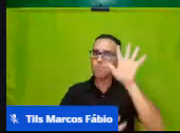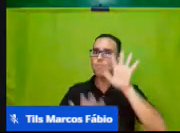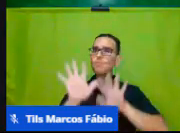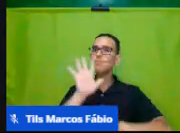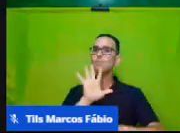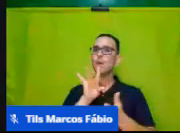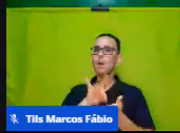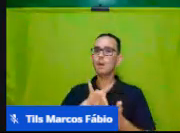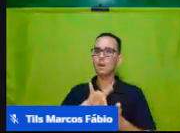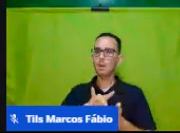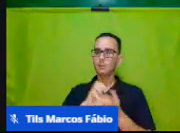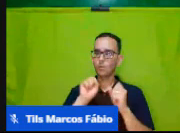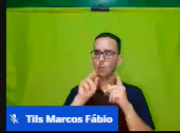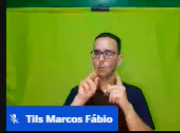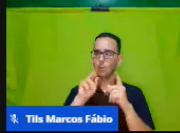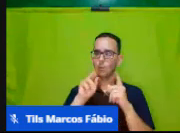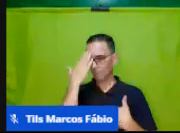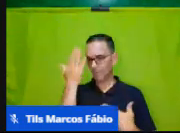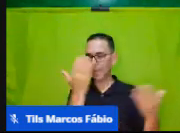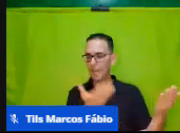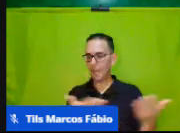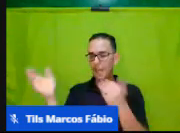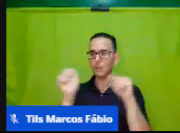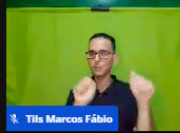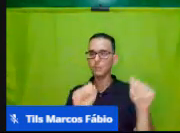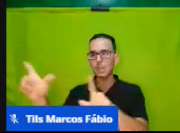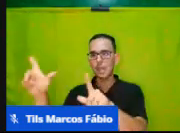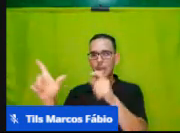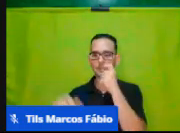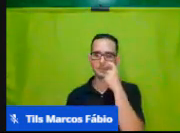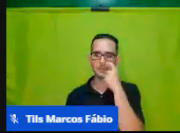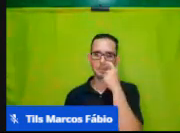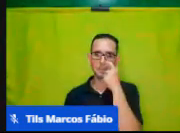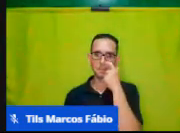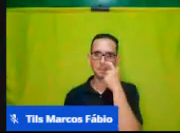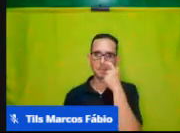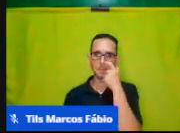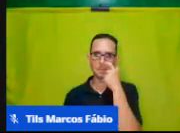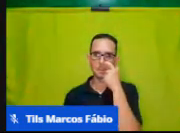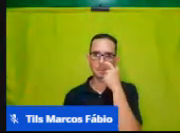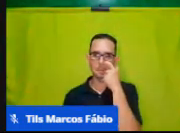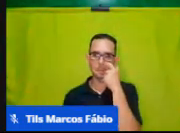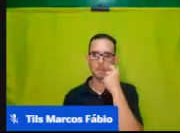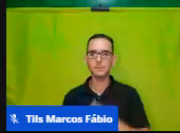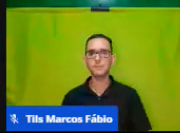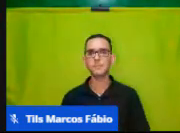ok? Obrigado. Pode passar o próximo slide, Jefferson.